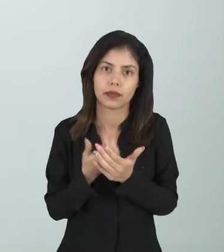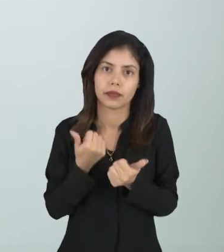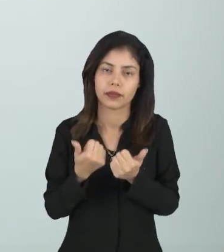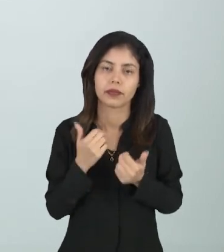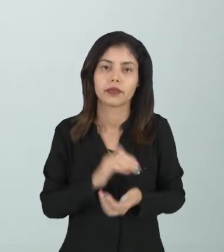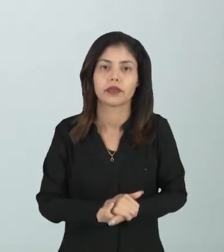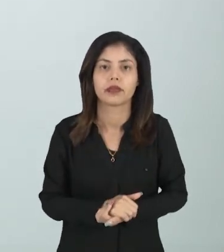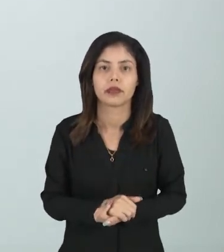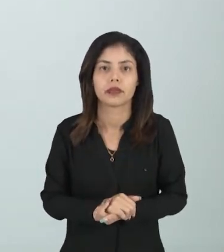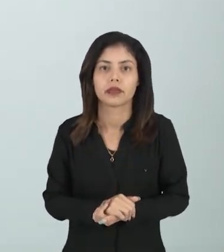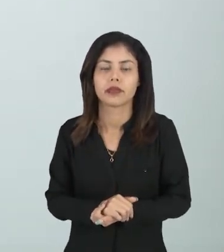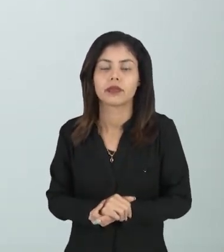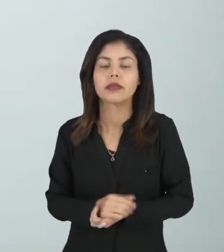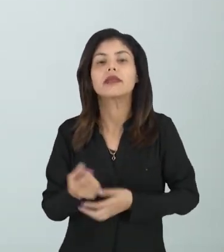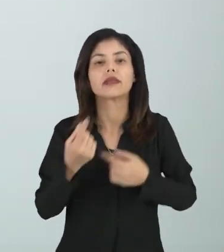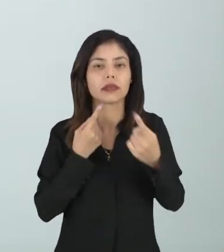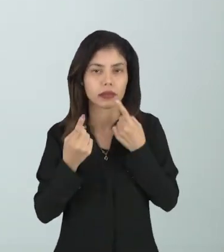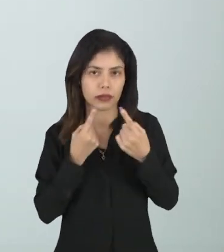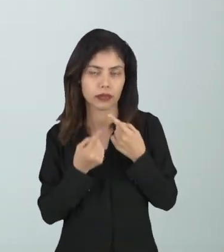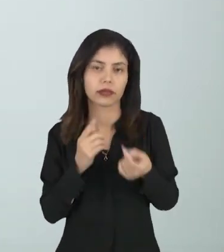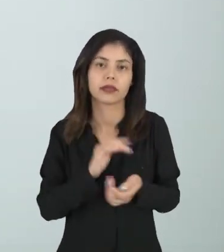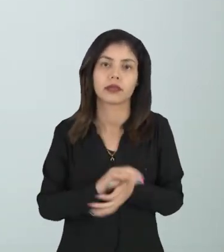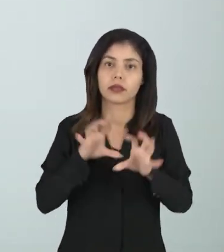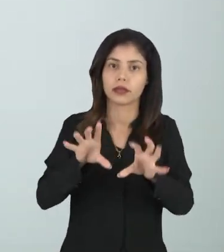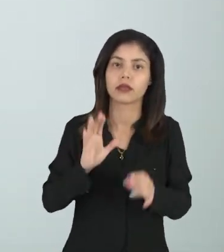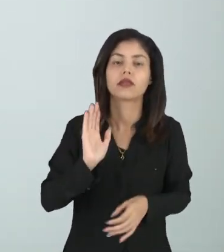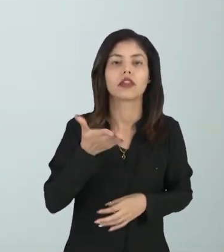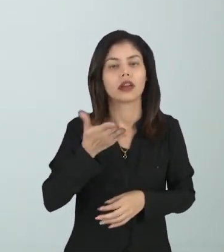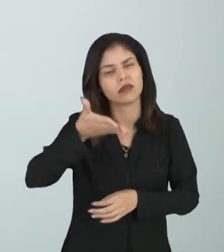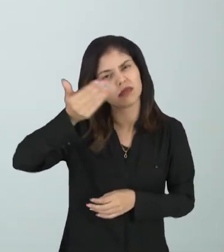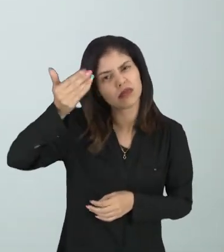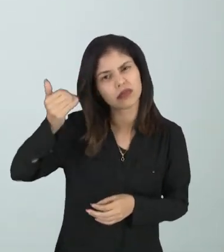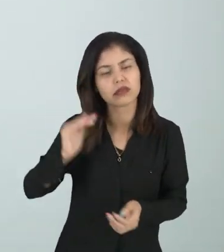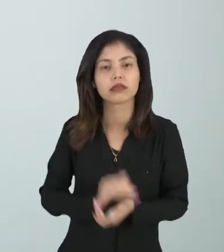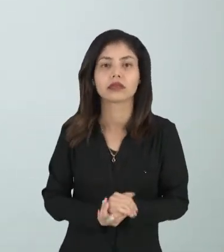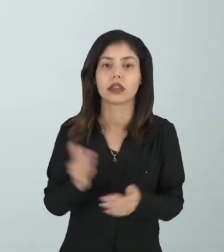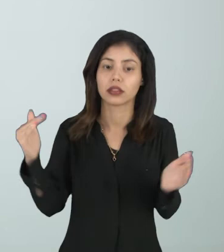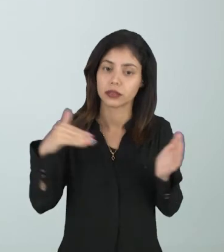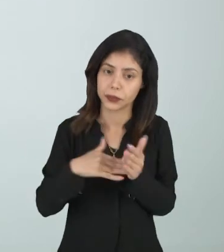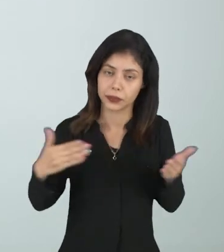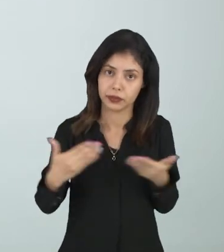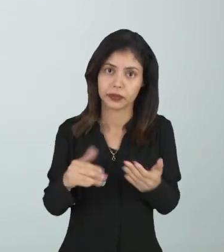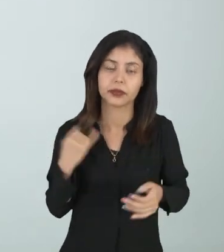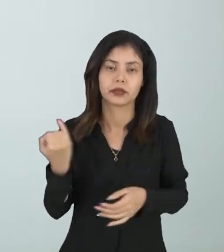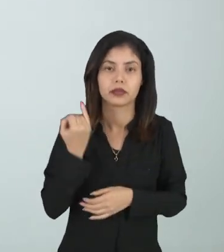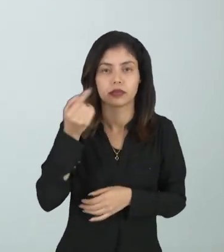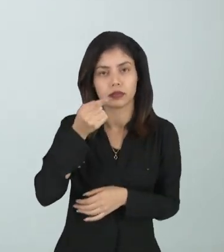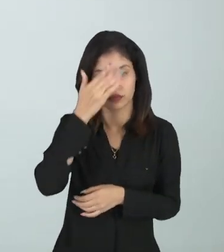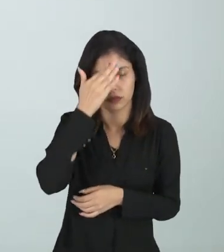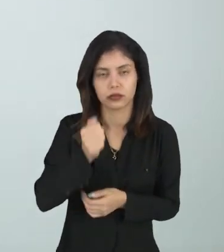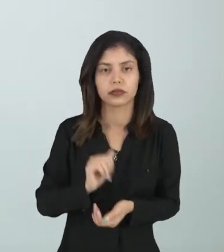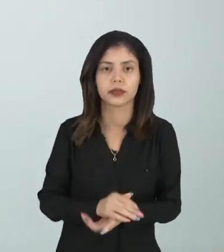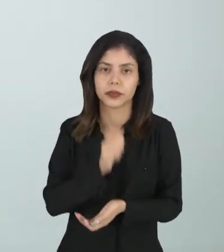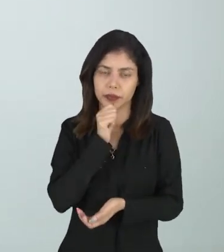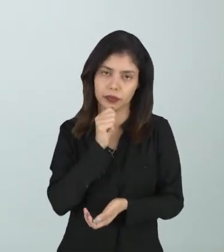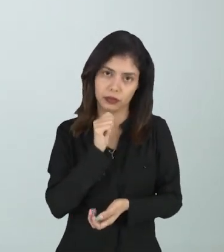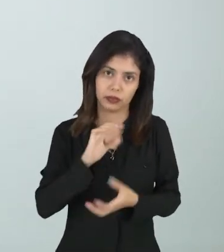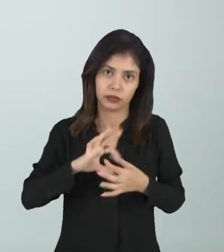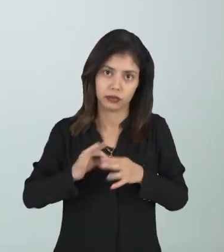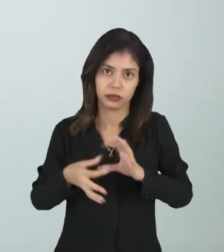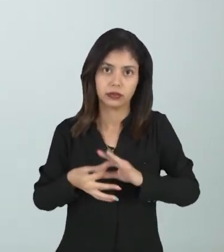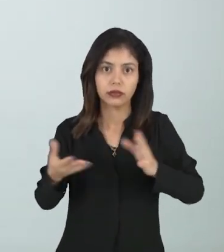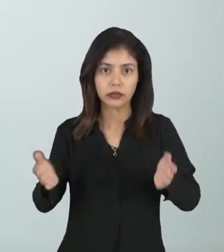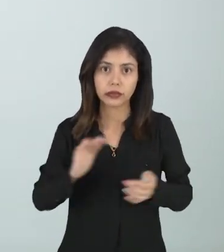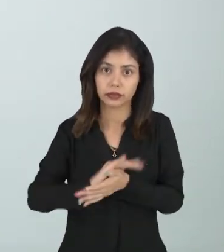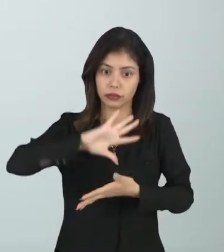Tá? Essa é uma discussão aí que já é bem antiga e que perdura até hoje, tá? Então é importante que vocês saibam ainda mais no contexto atual,